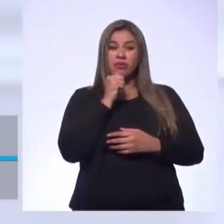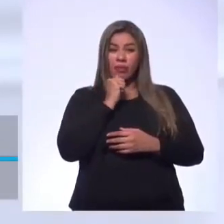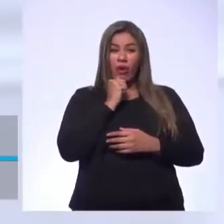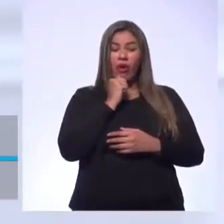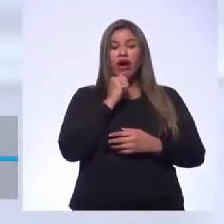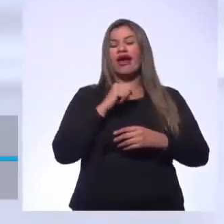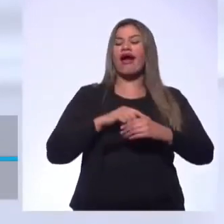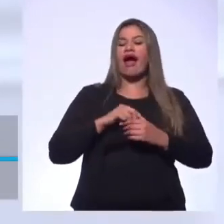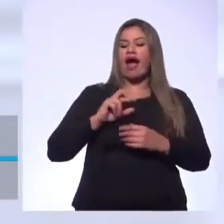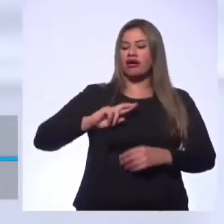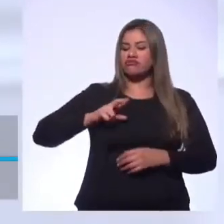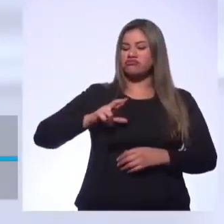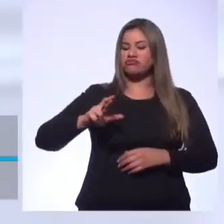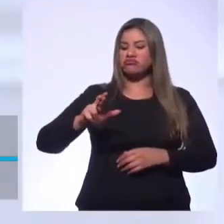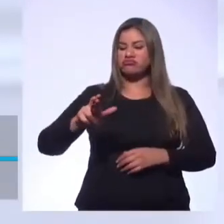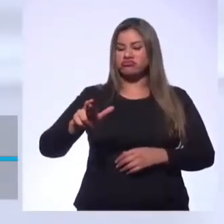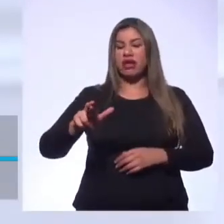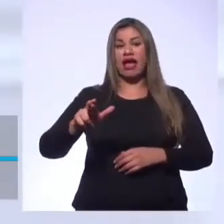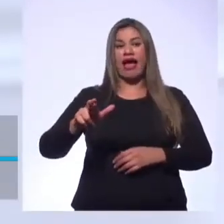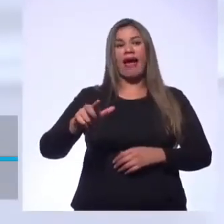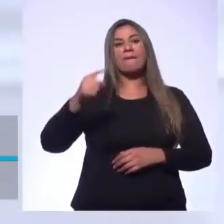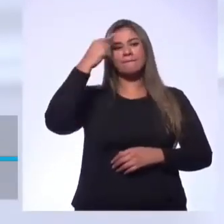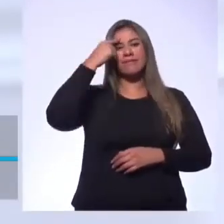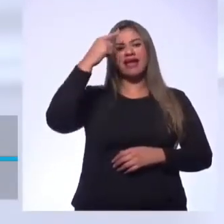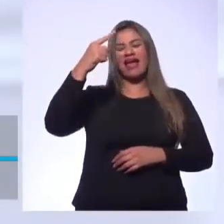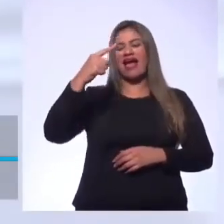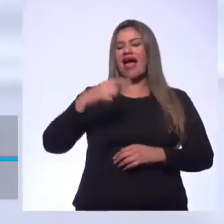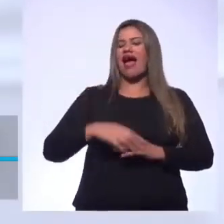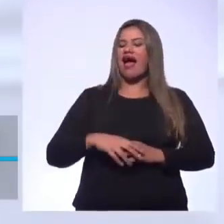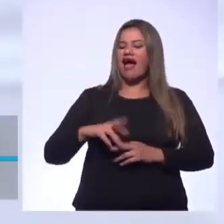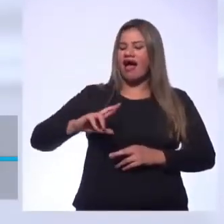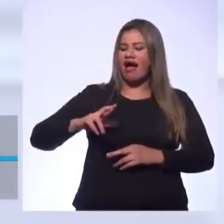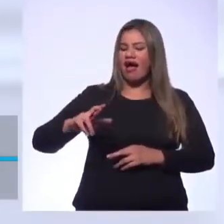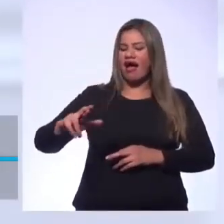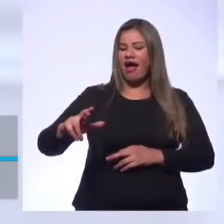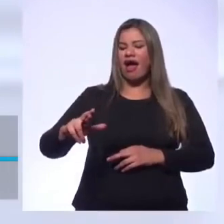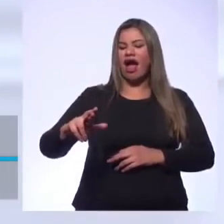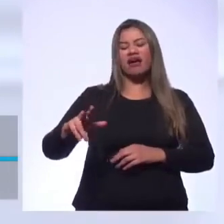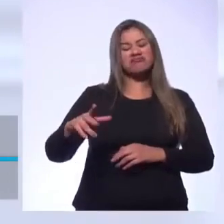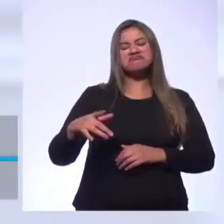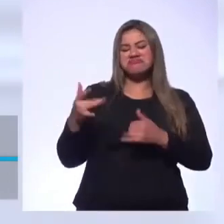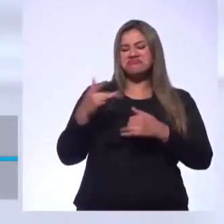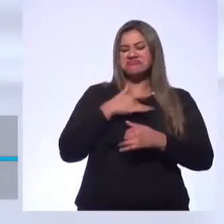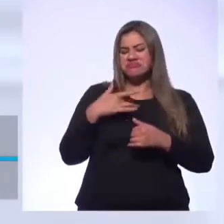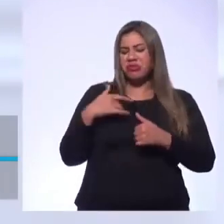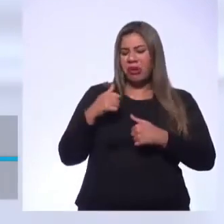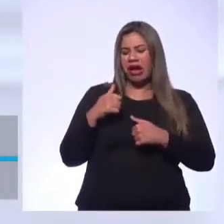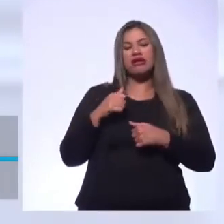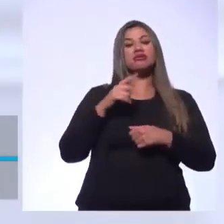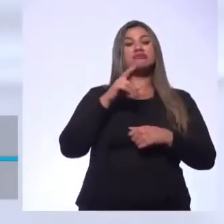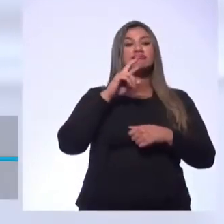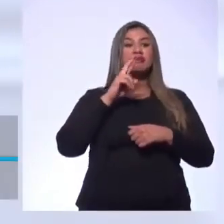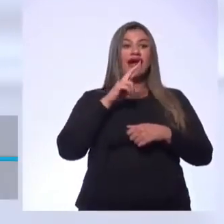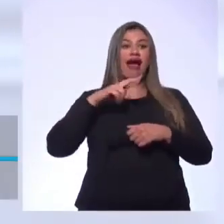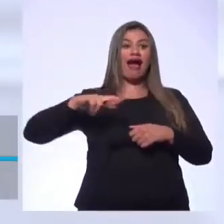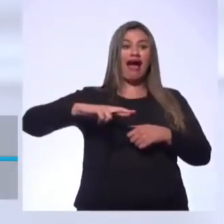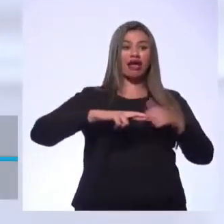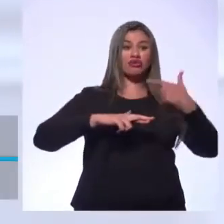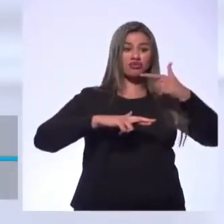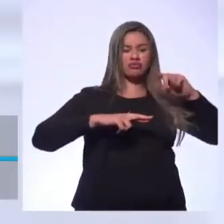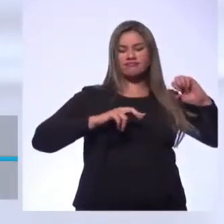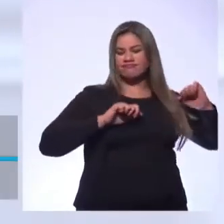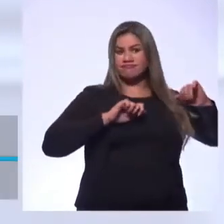morto. Tá? Então o chumbinho é roubada, não vai nessa. Além de ser crime você utilizar, tem muita gente hoje aí em emergência do hospital